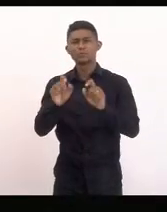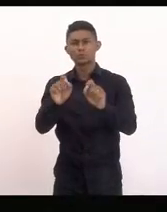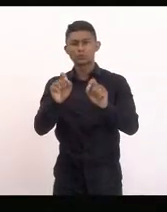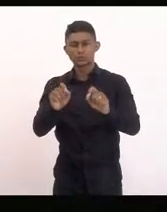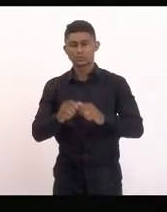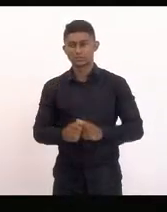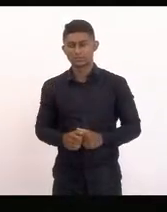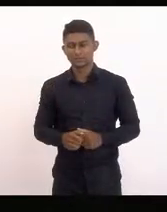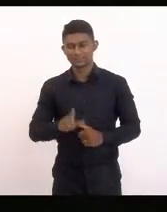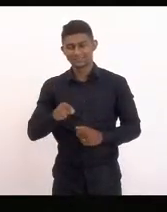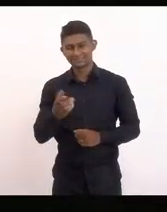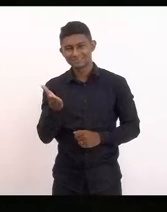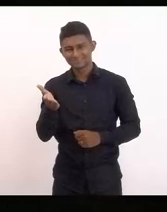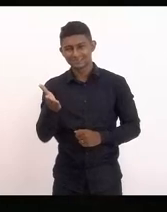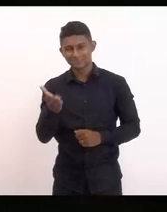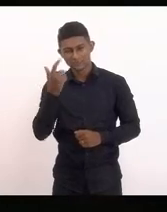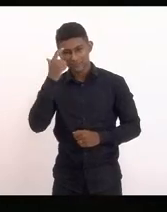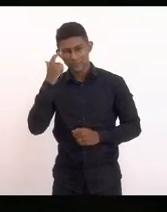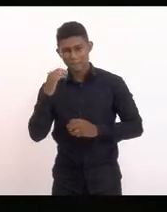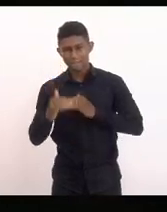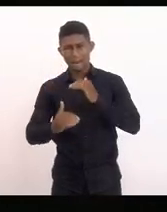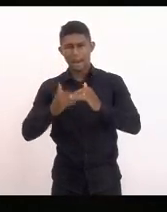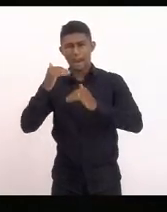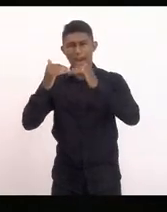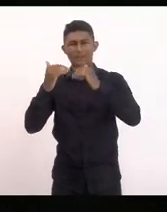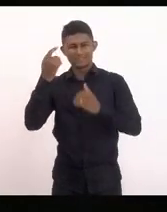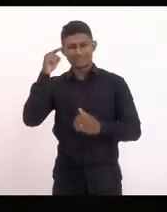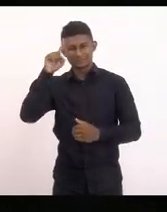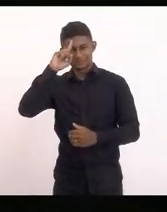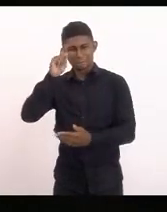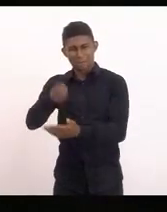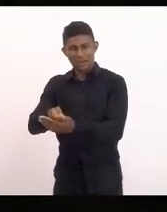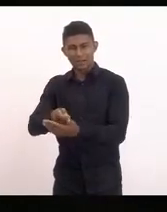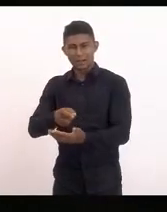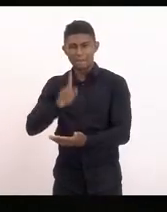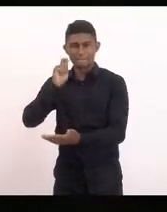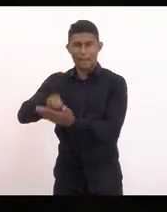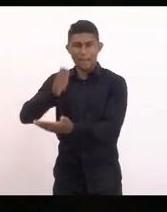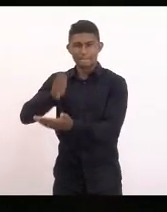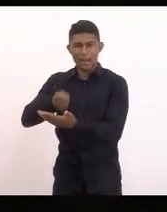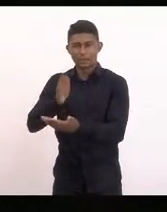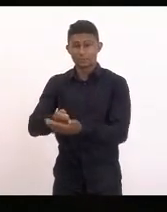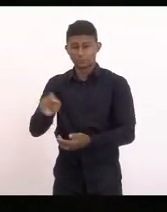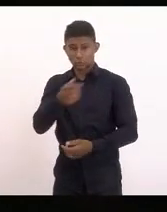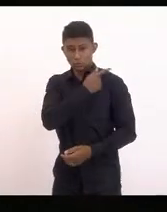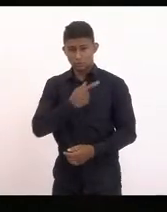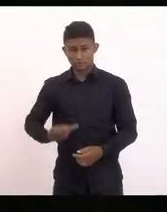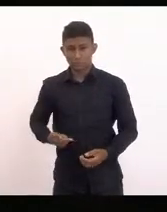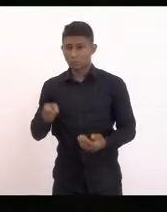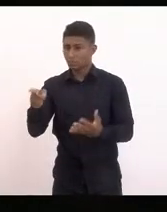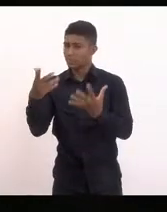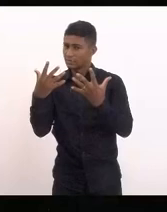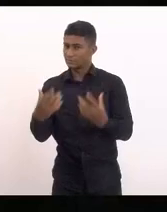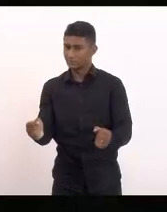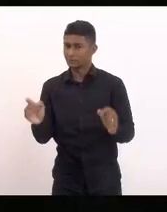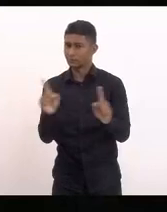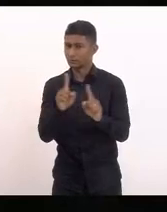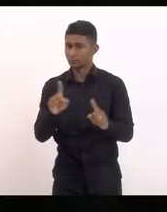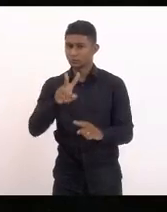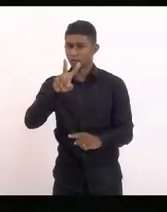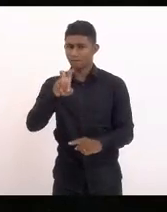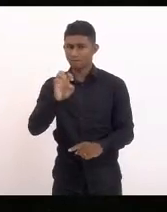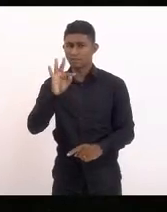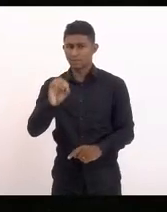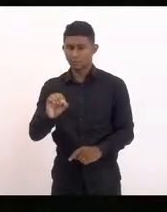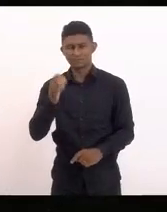projeção do escalonamento da gratificação. O governo não só vetou aquela gratificação que sai